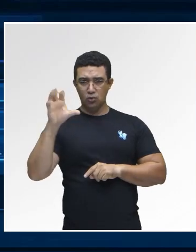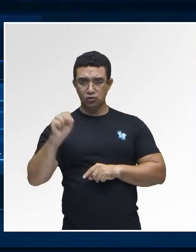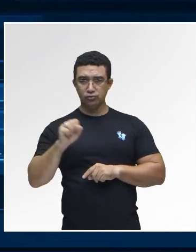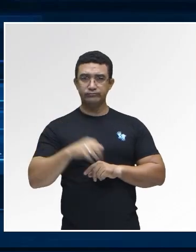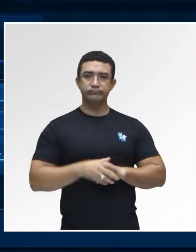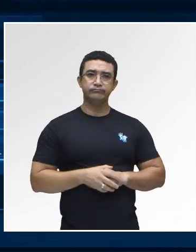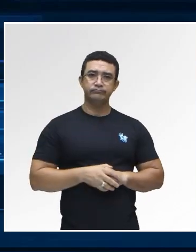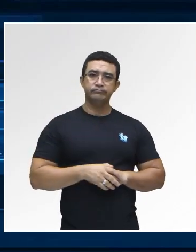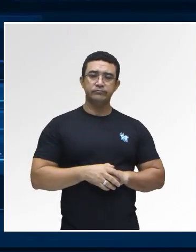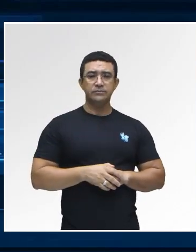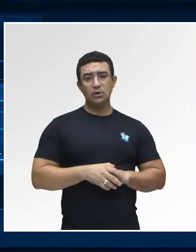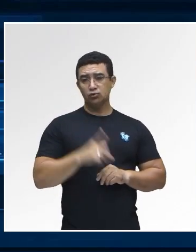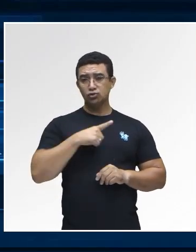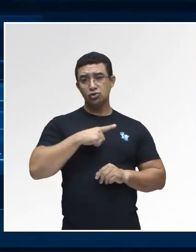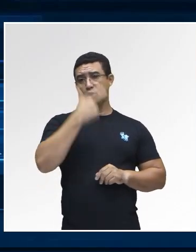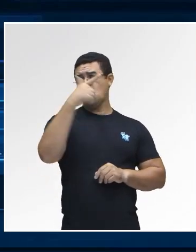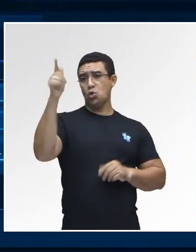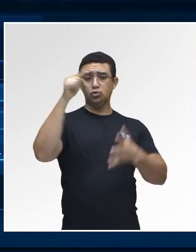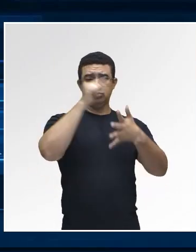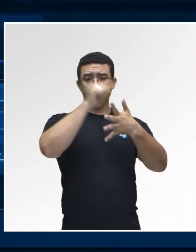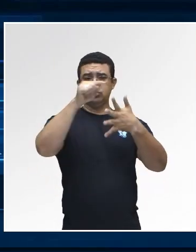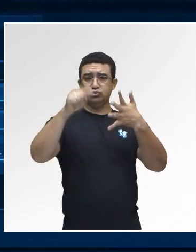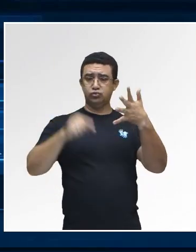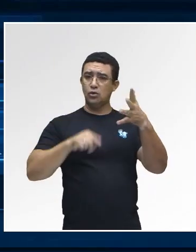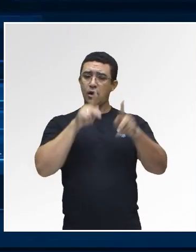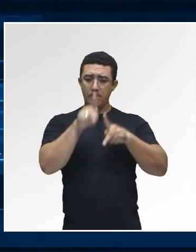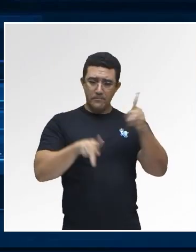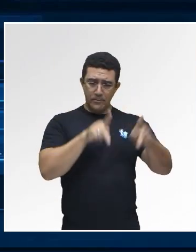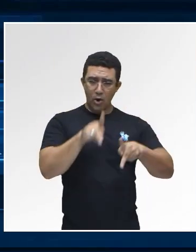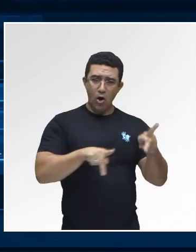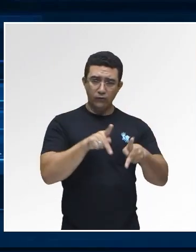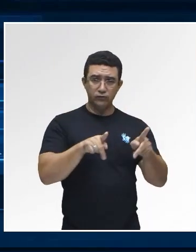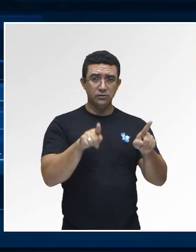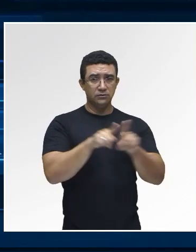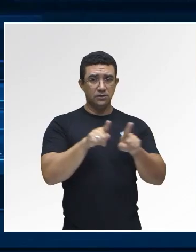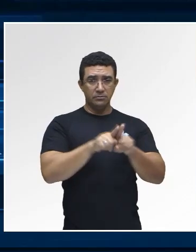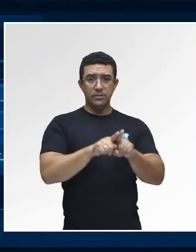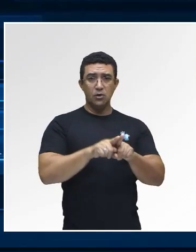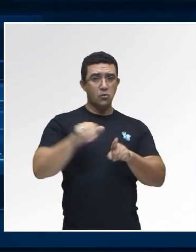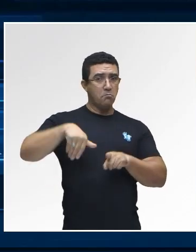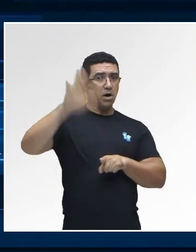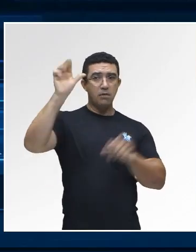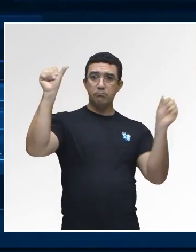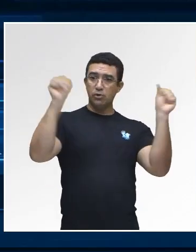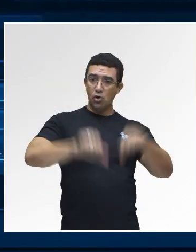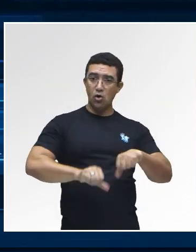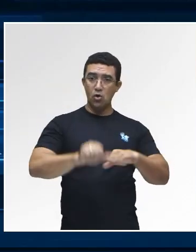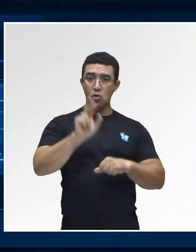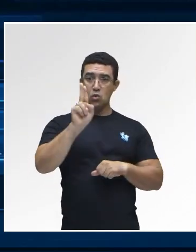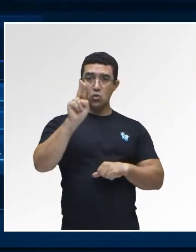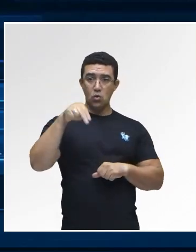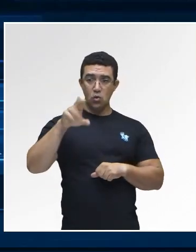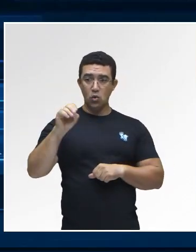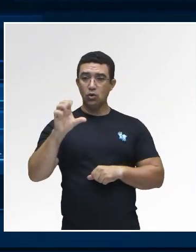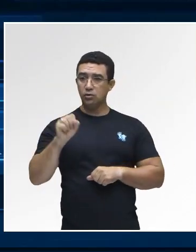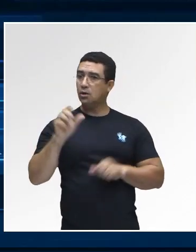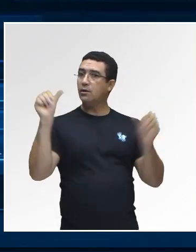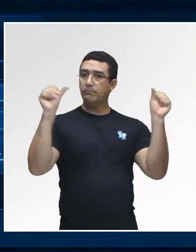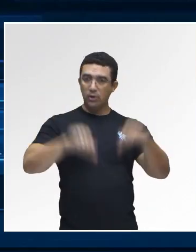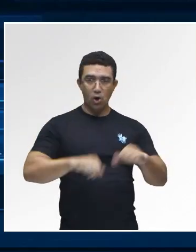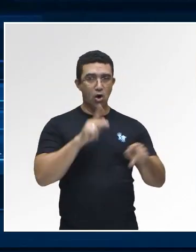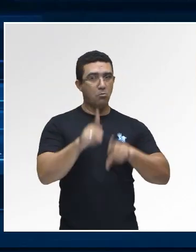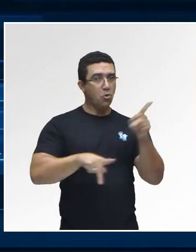Tinha também outros inúmeros povos, entre eles um dos mais terríveis, que eram os hunos. E todos esses